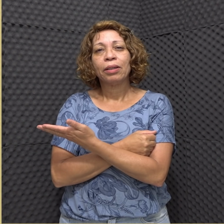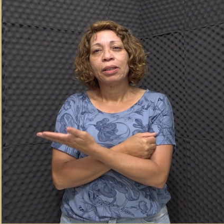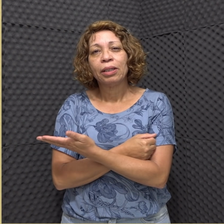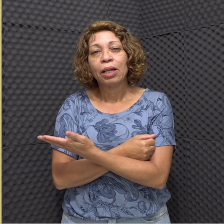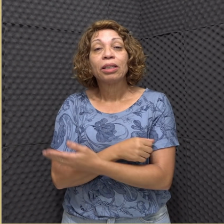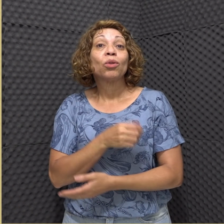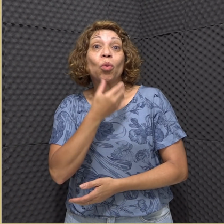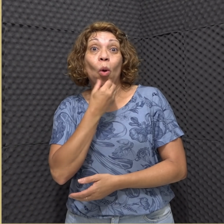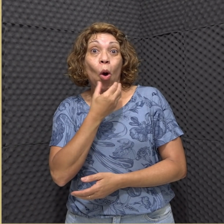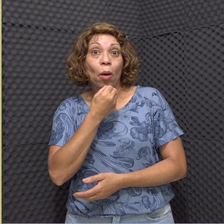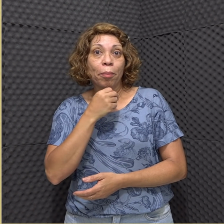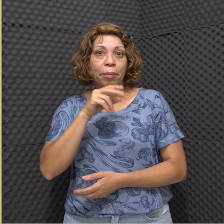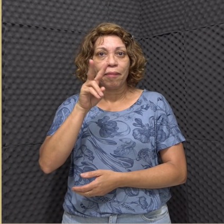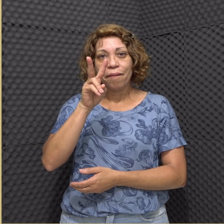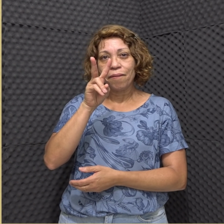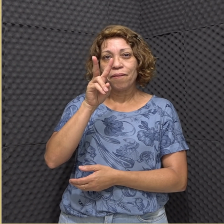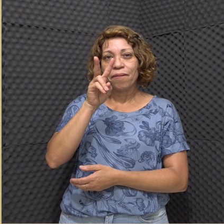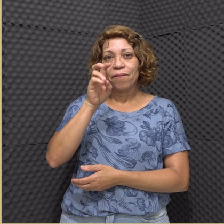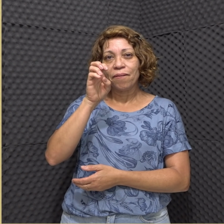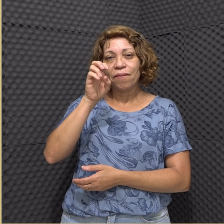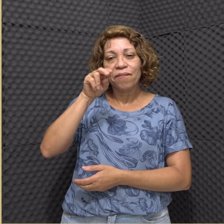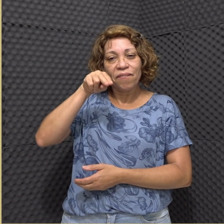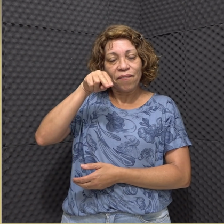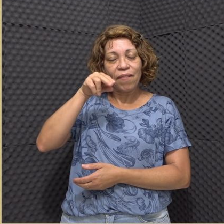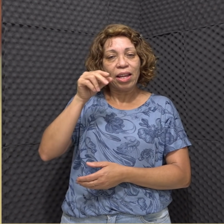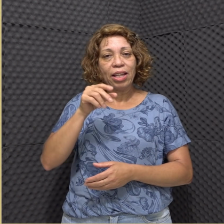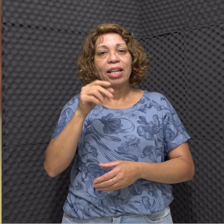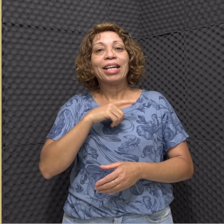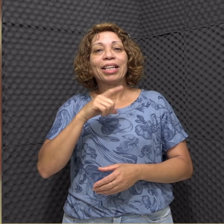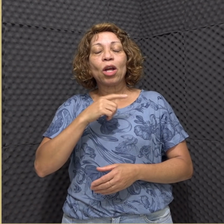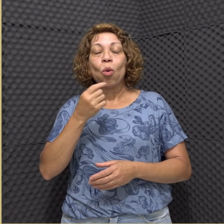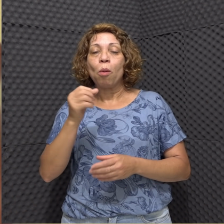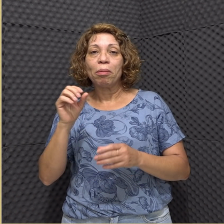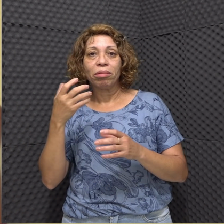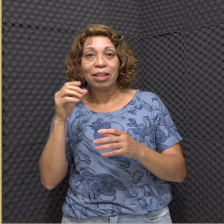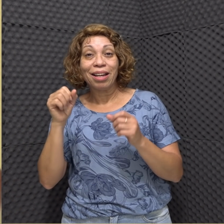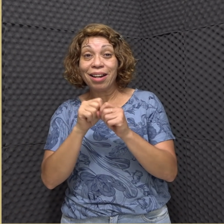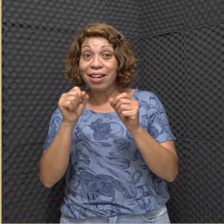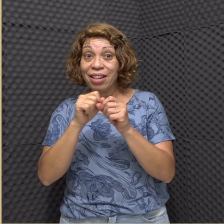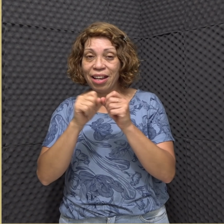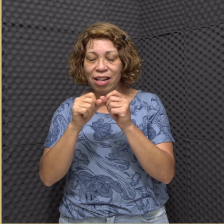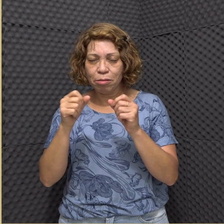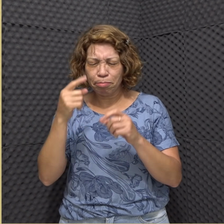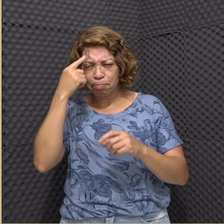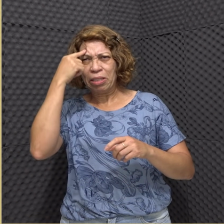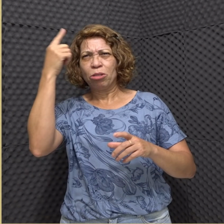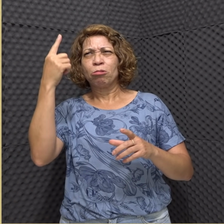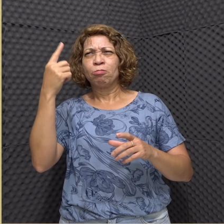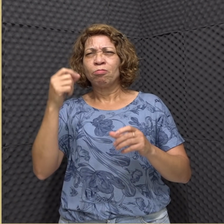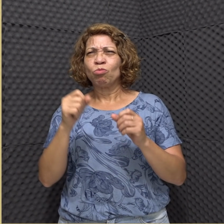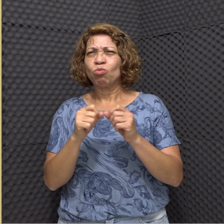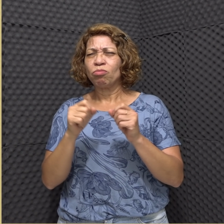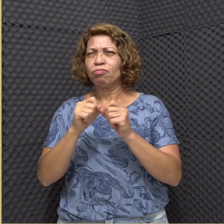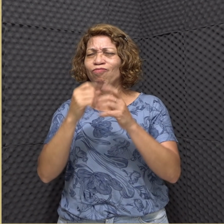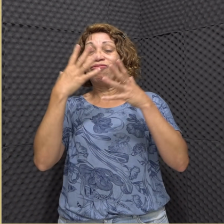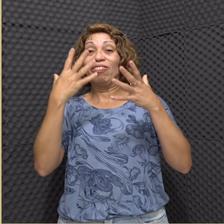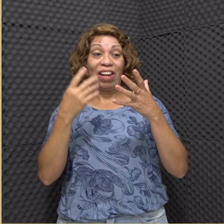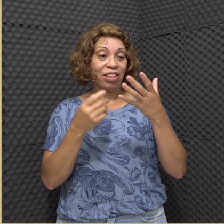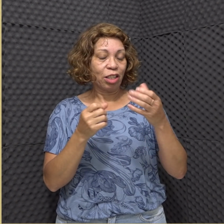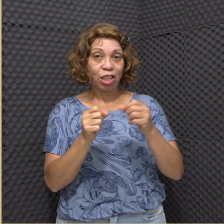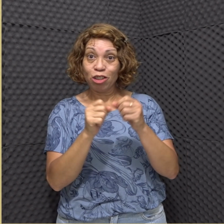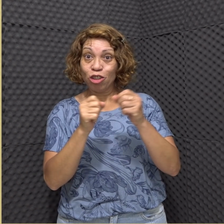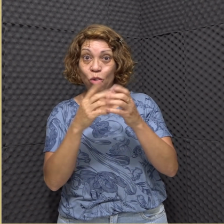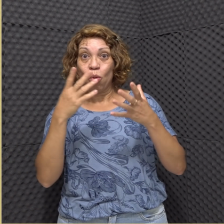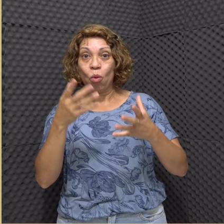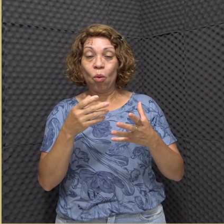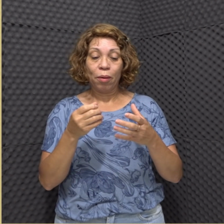do diagrama de Venn. Sim, o diagrama de Venn tem esse nome porque ele homenageia o seu criador, que se